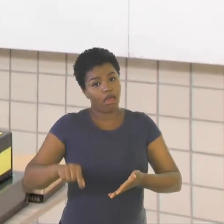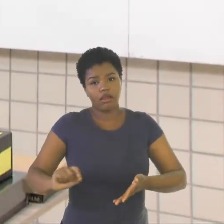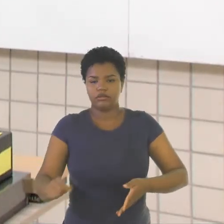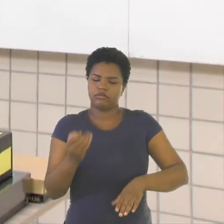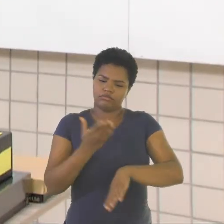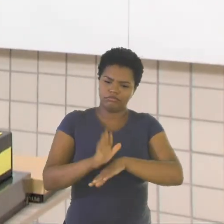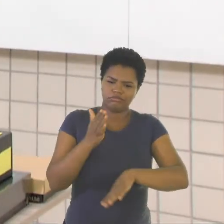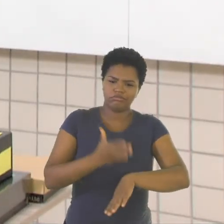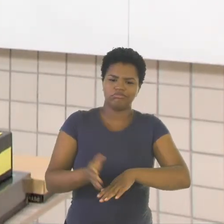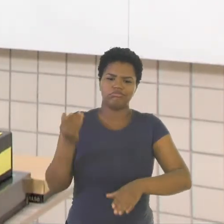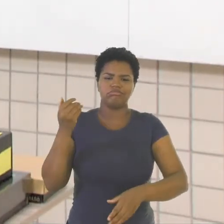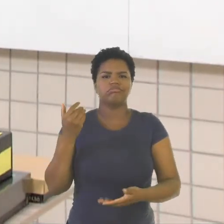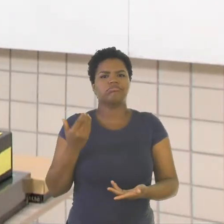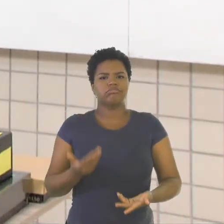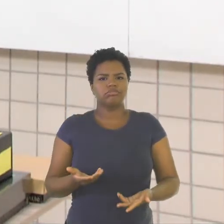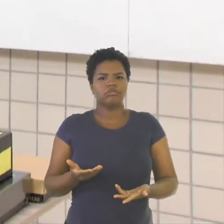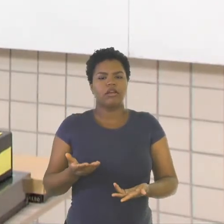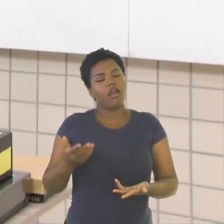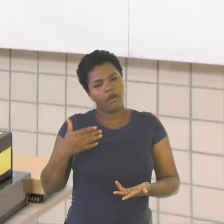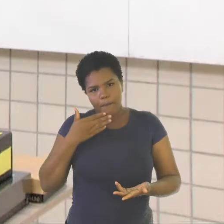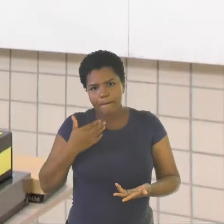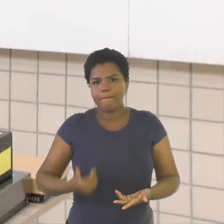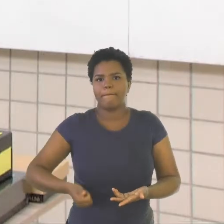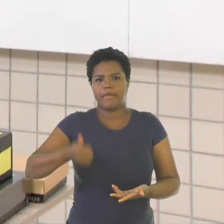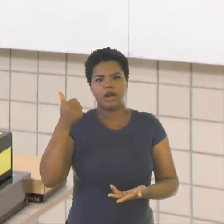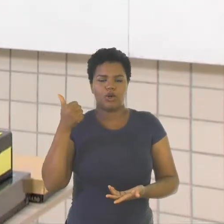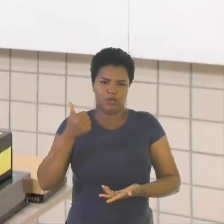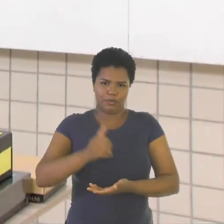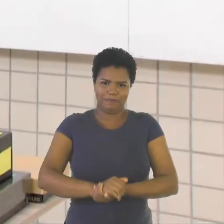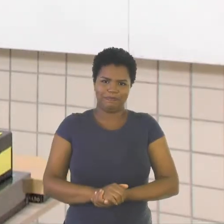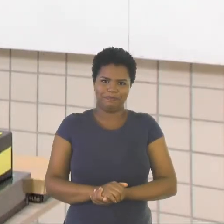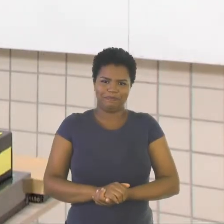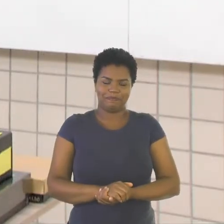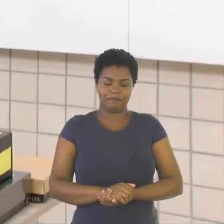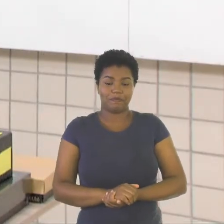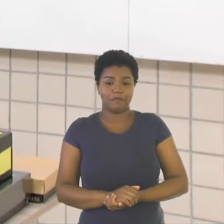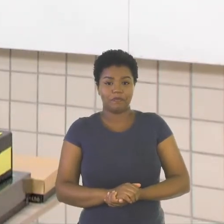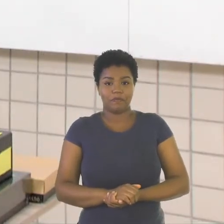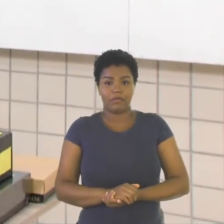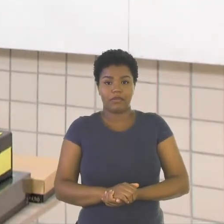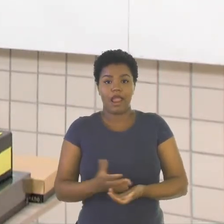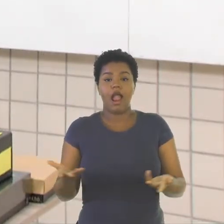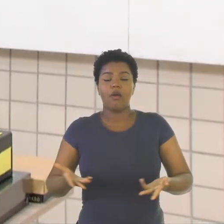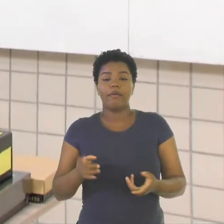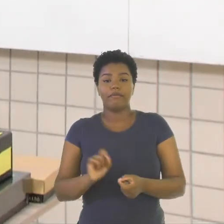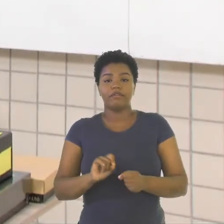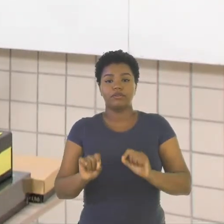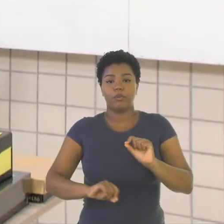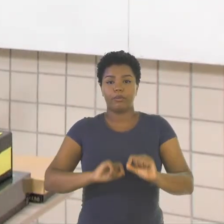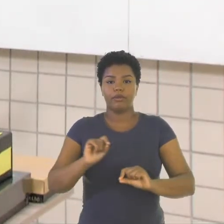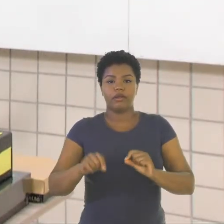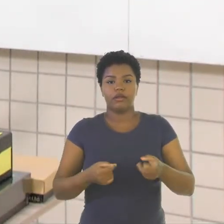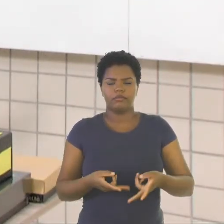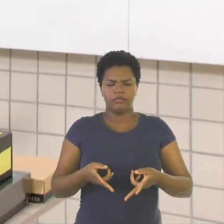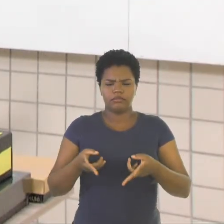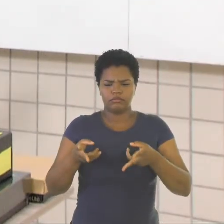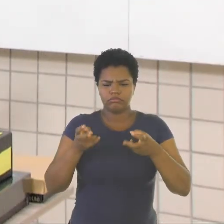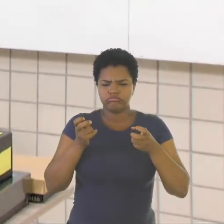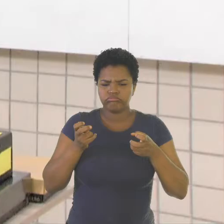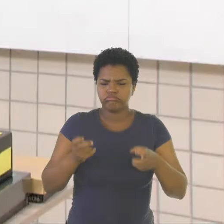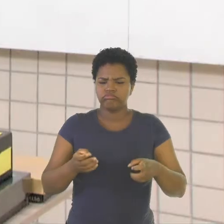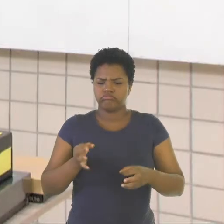pratico, melhor eu fico, certo? Então, o que nós vamos fazer agora? Observaram